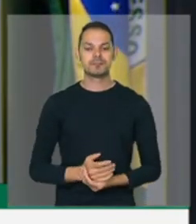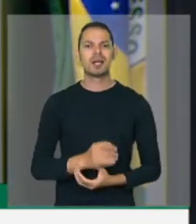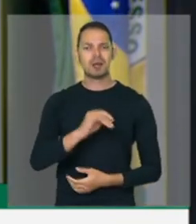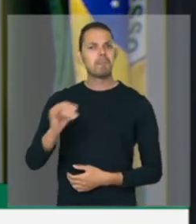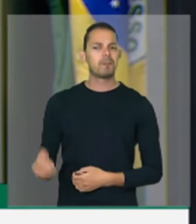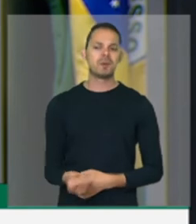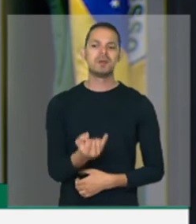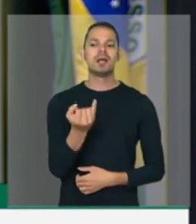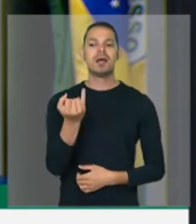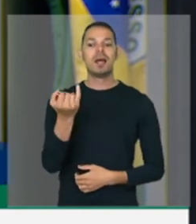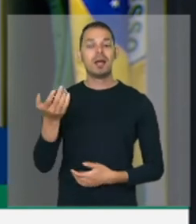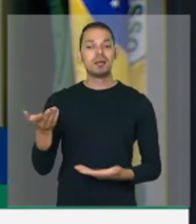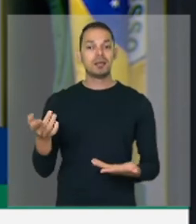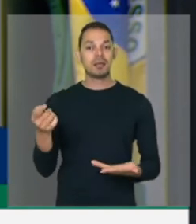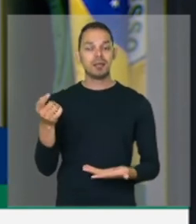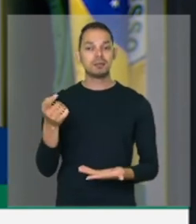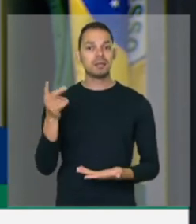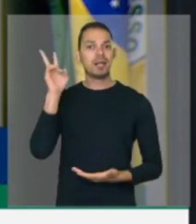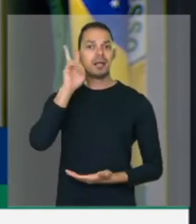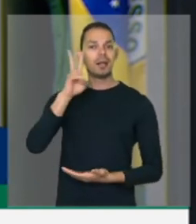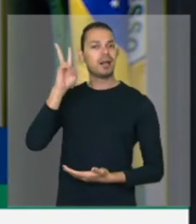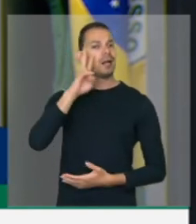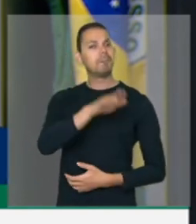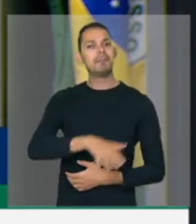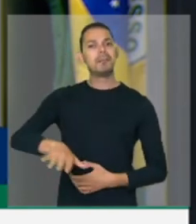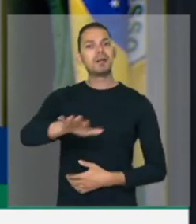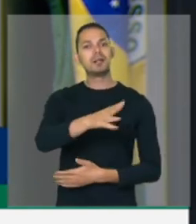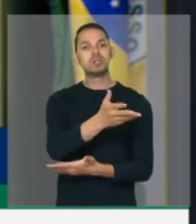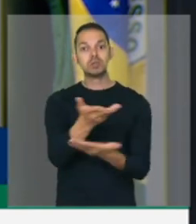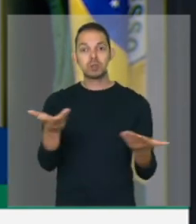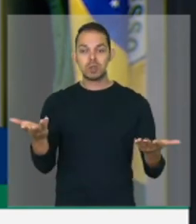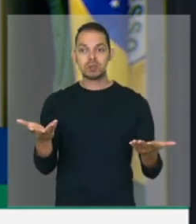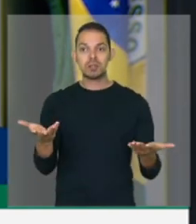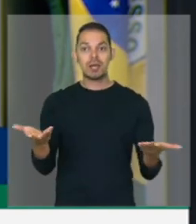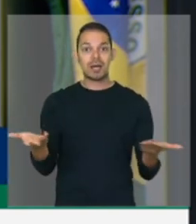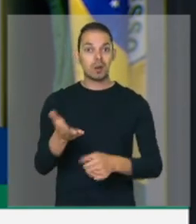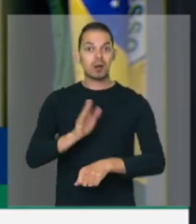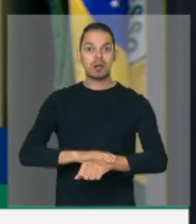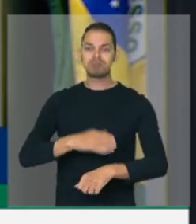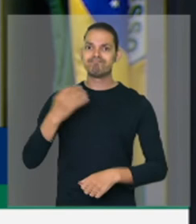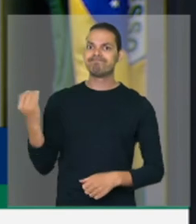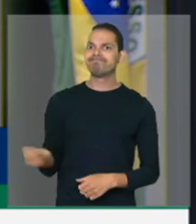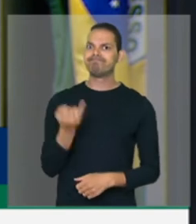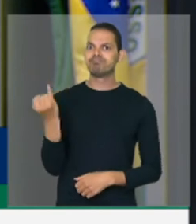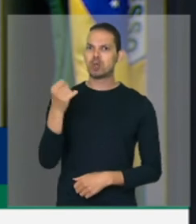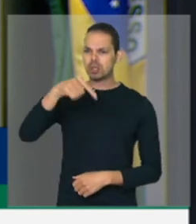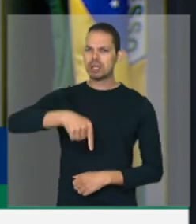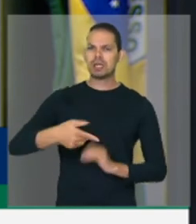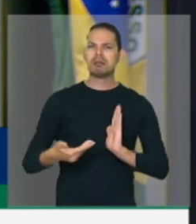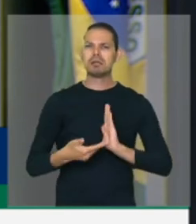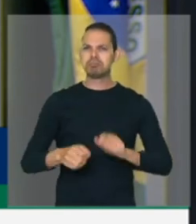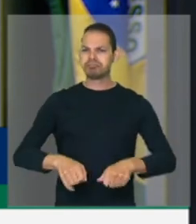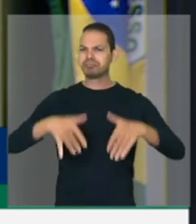aproveitar essa oportunidade para lembrar a todos que esse é um momento histórico para nós aqui no Parlamento. Cada um de